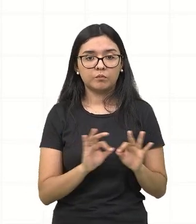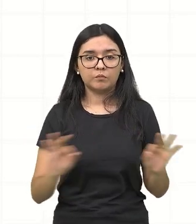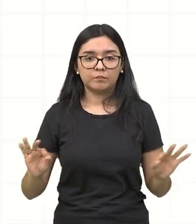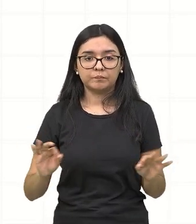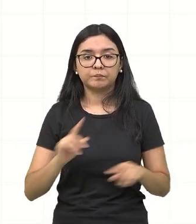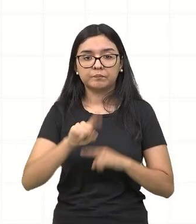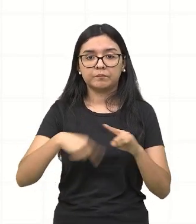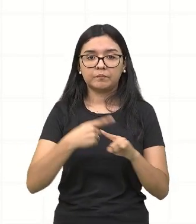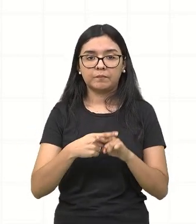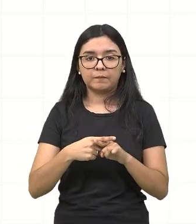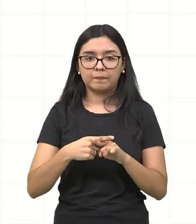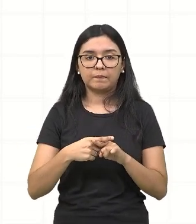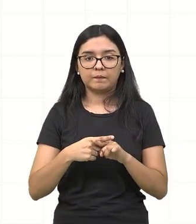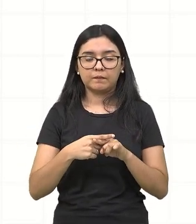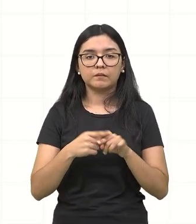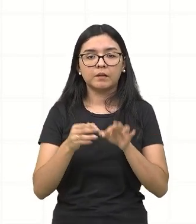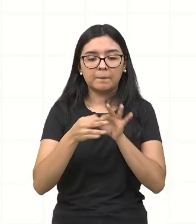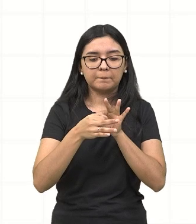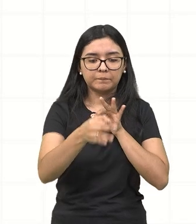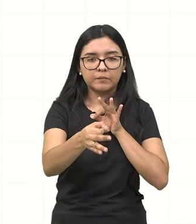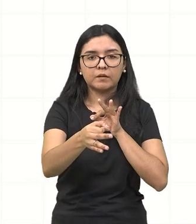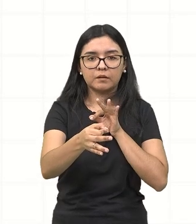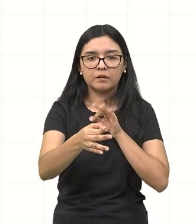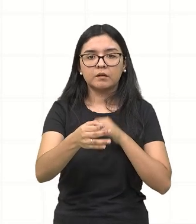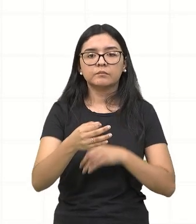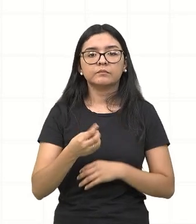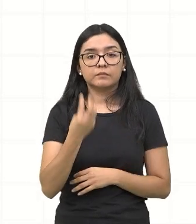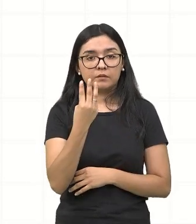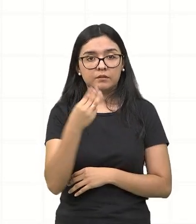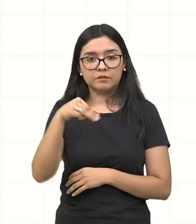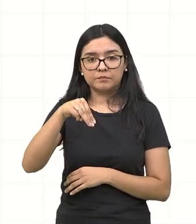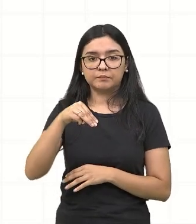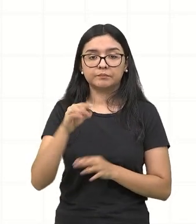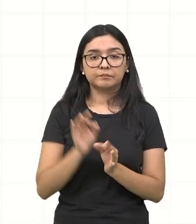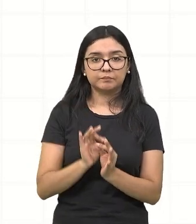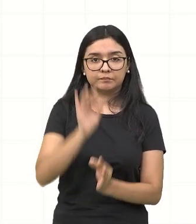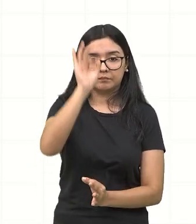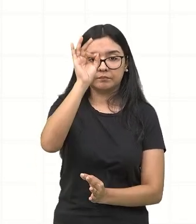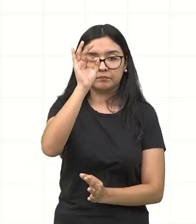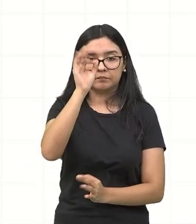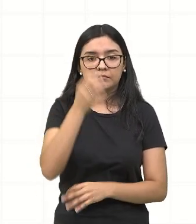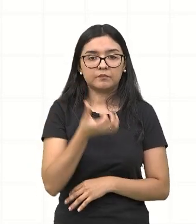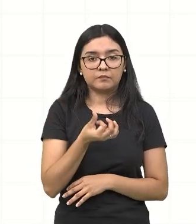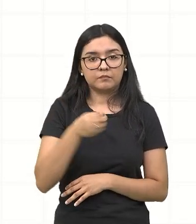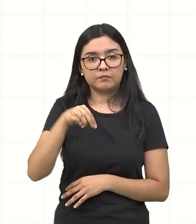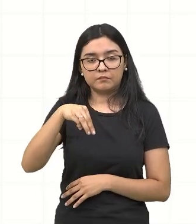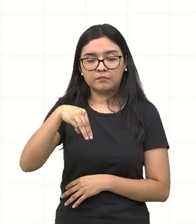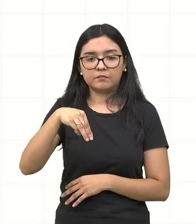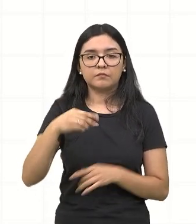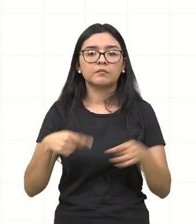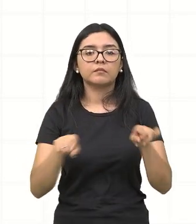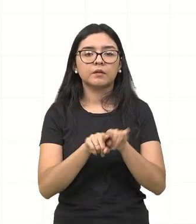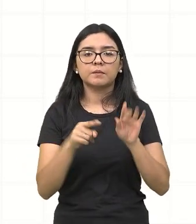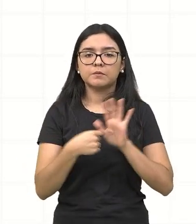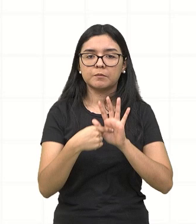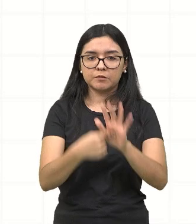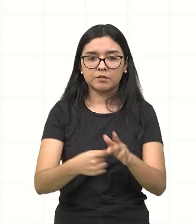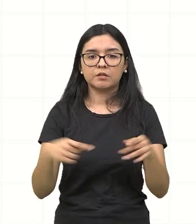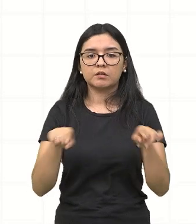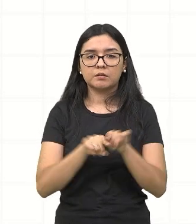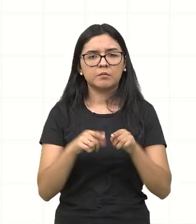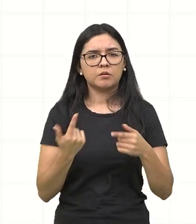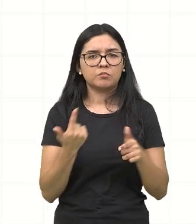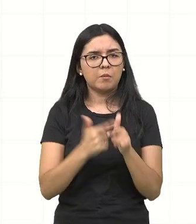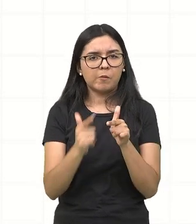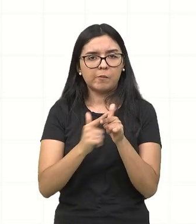vezes a largura, que está indicada bem aqui, ó, vezes a altura, beleza? Se indicar também a largura aqui embaixo, pessoal, não teria